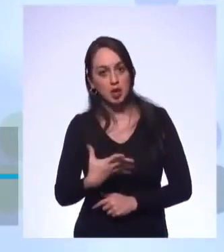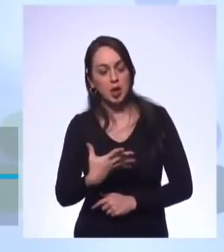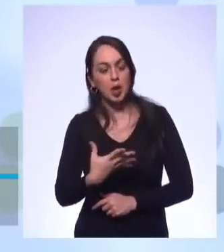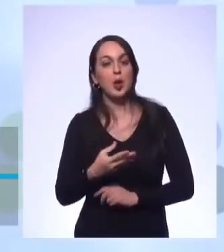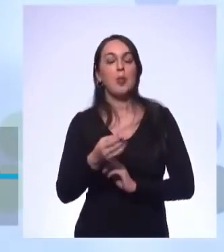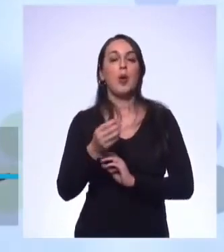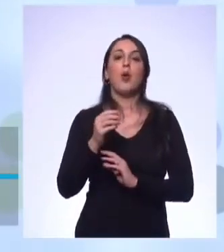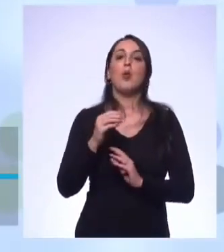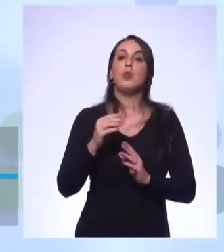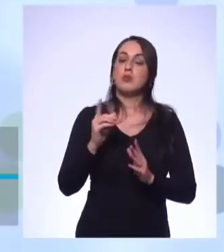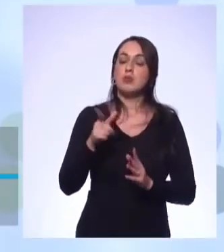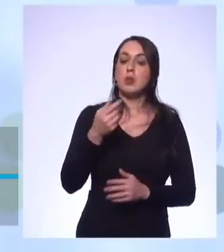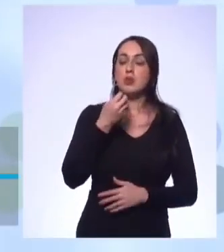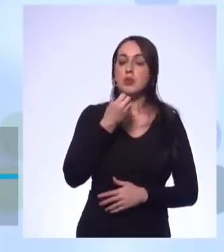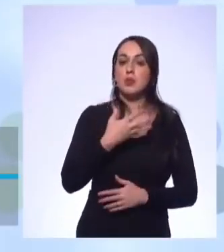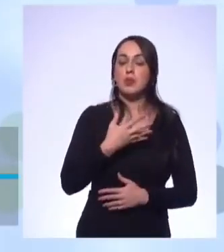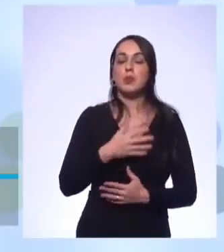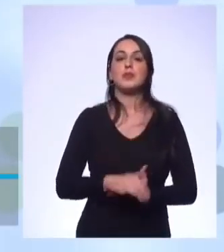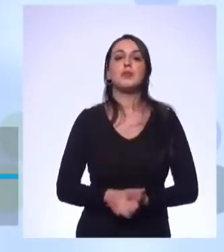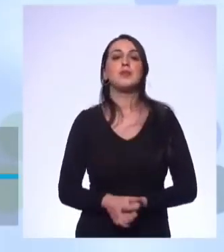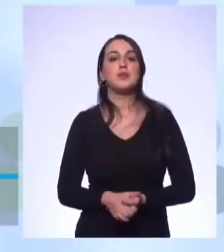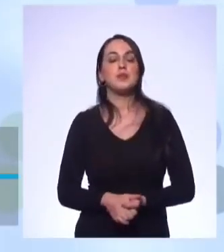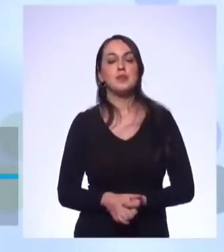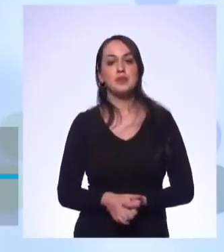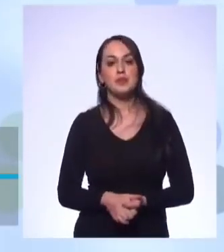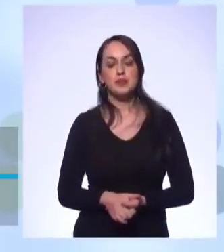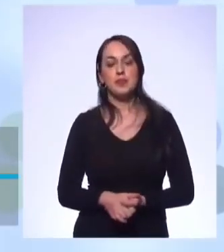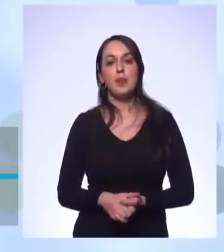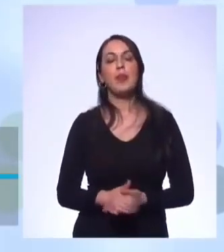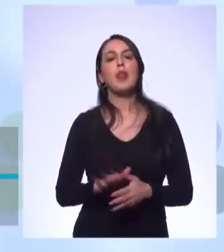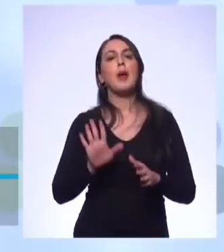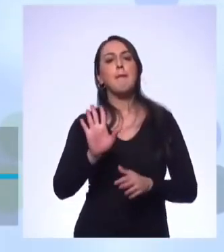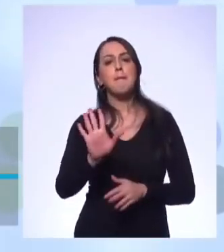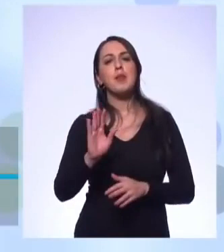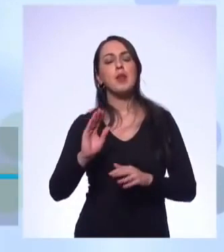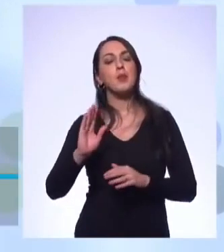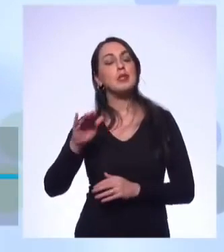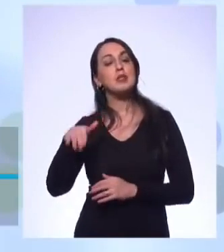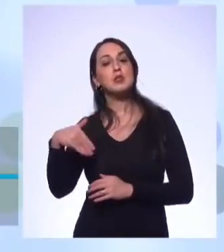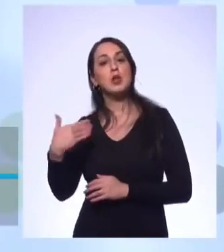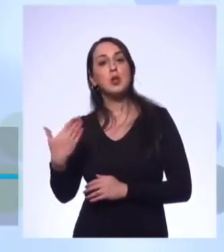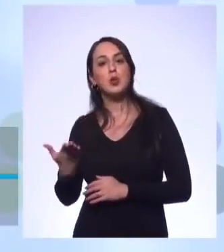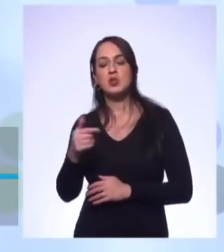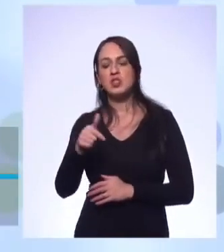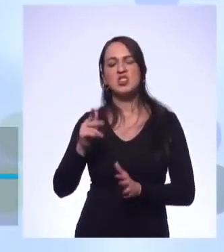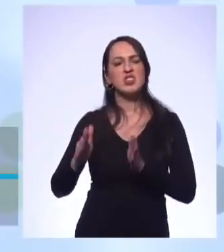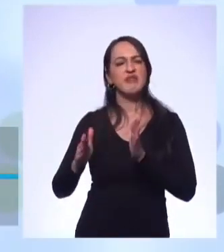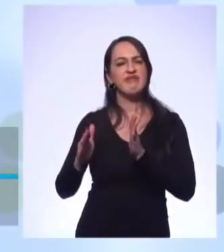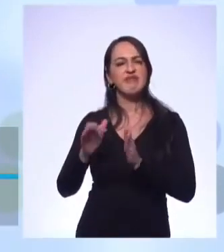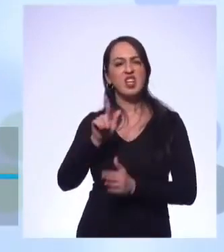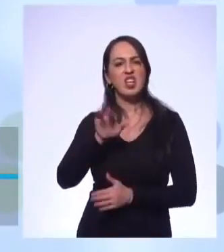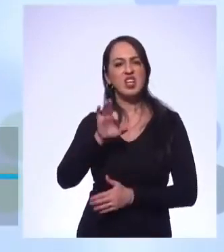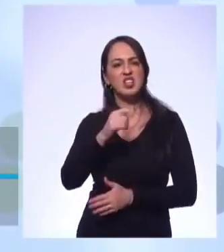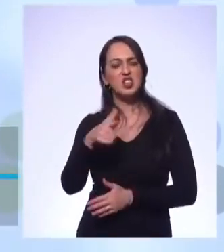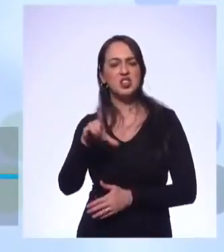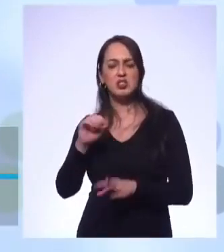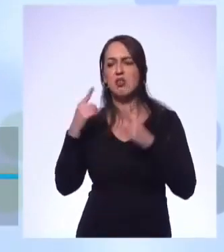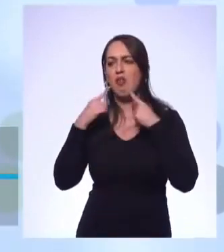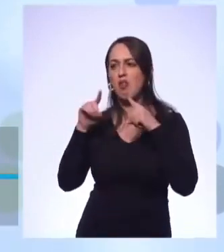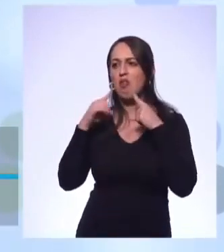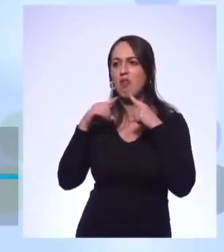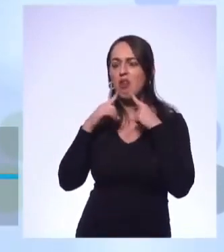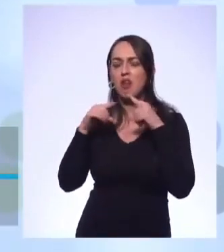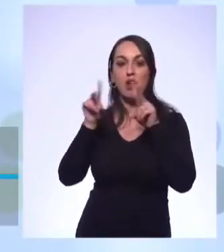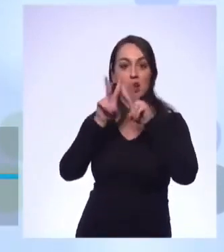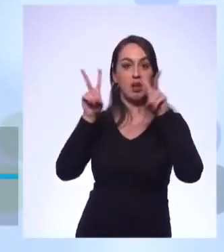colocado para geral, em algum momento vai se perder muita coisa. Mas a gente não pode falar que, olha, geração mimimi, que reclamatou, porque se a gente começar a